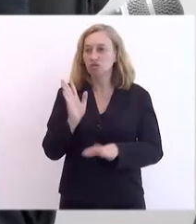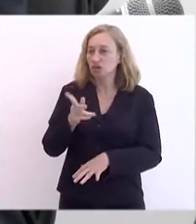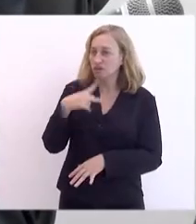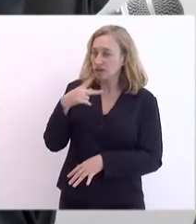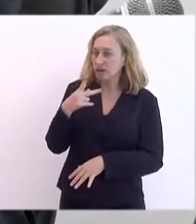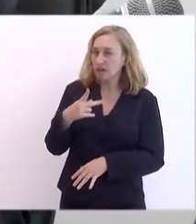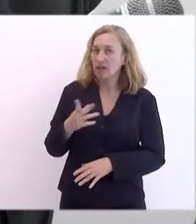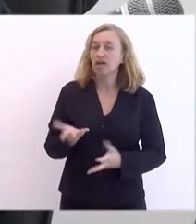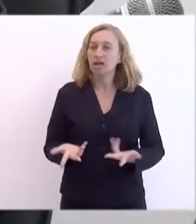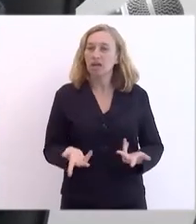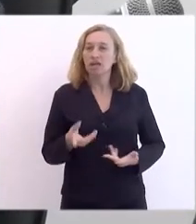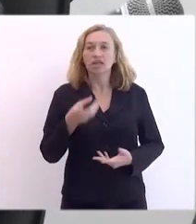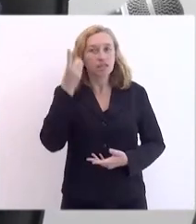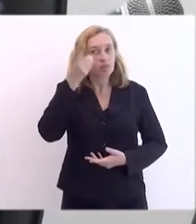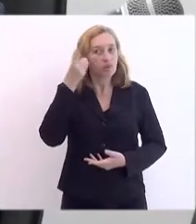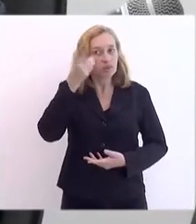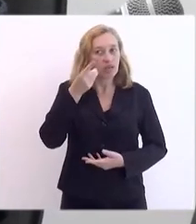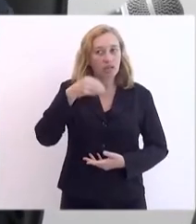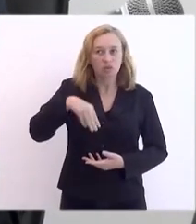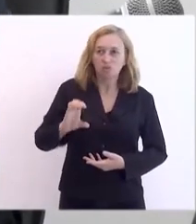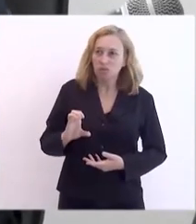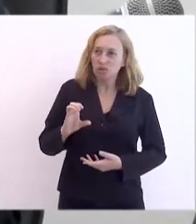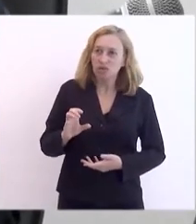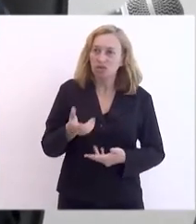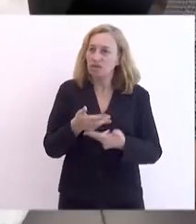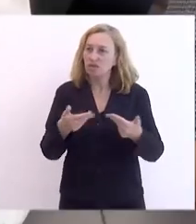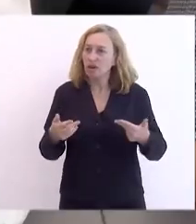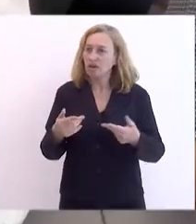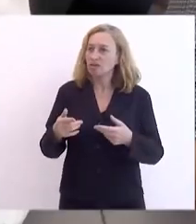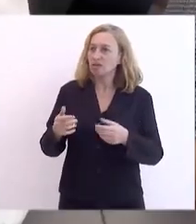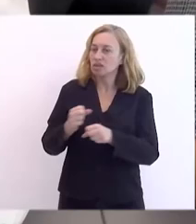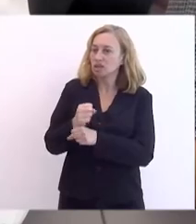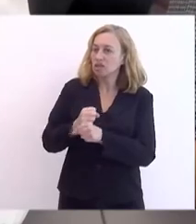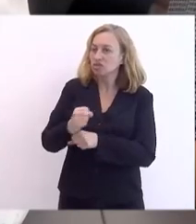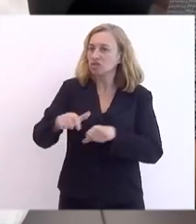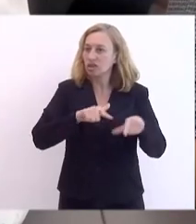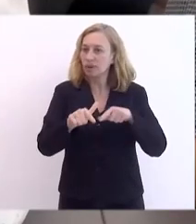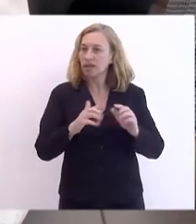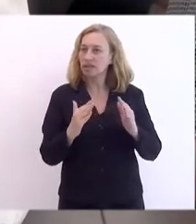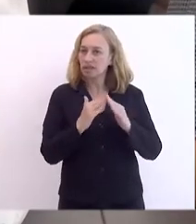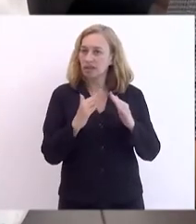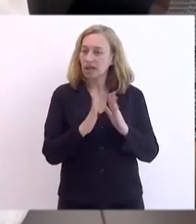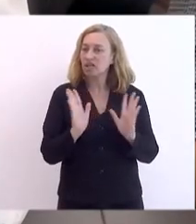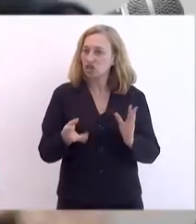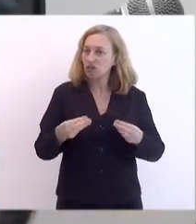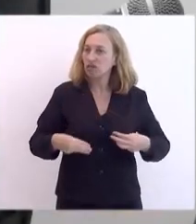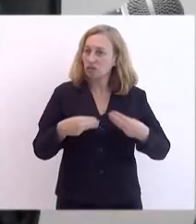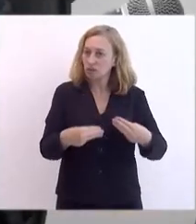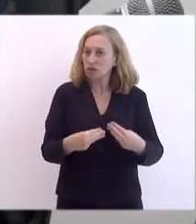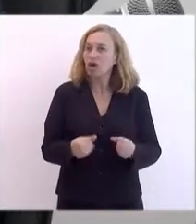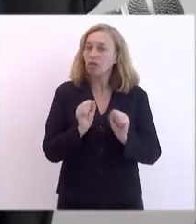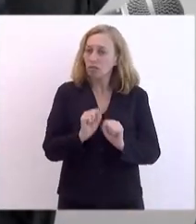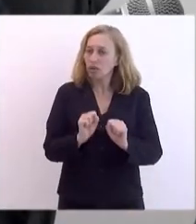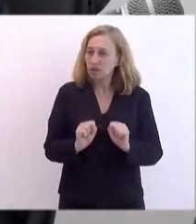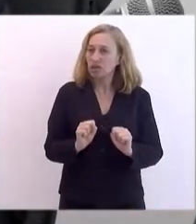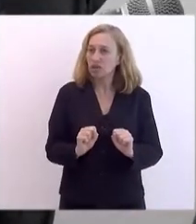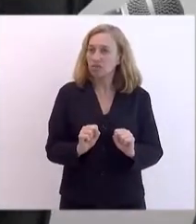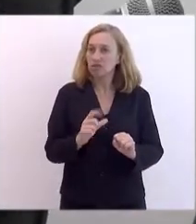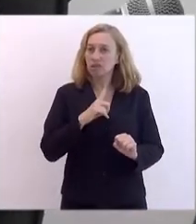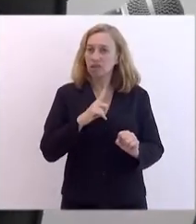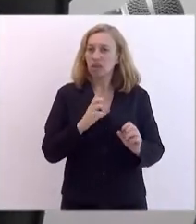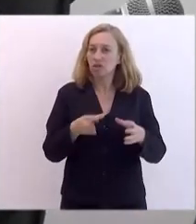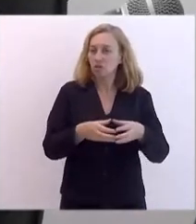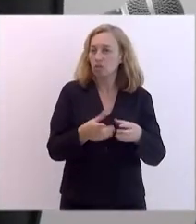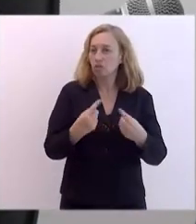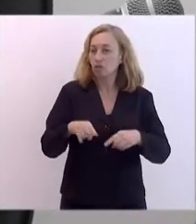Essa, sabe, deputado Carlos Migo, Vossa Excelência tem muitos mandatos nessa casa, foi ministro. Exatamente. Podemos aqui ter divergência. Isso não é... O